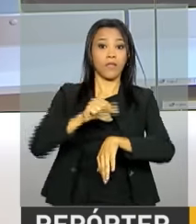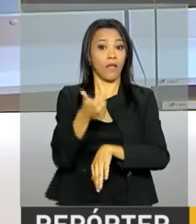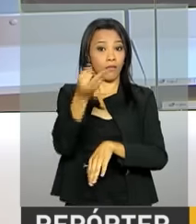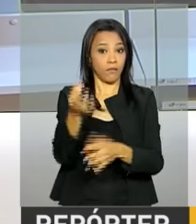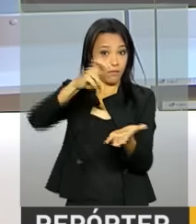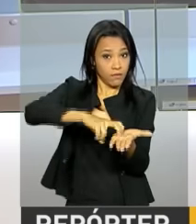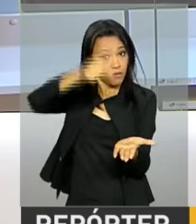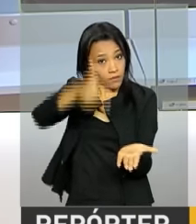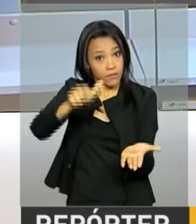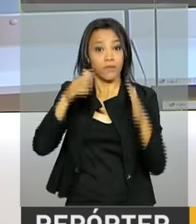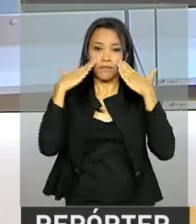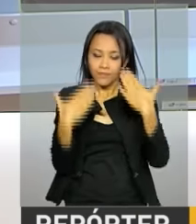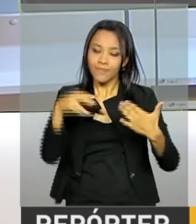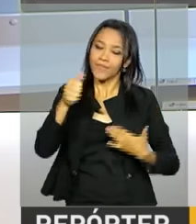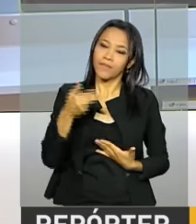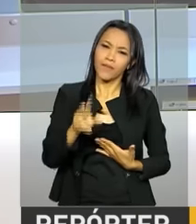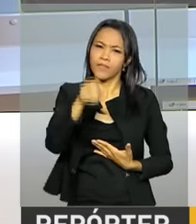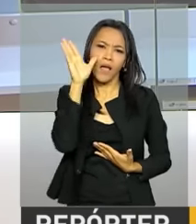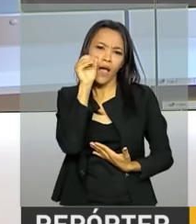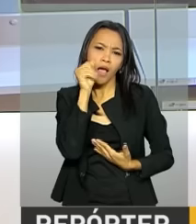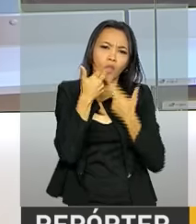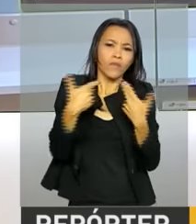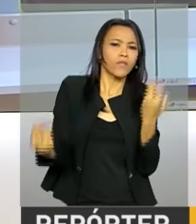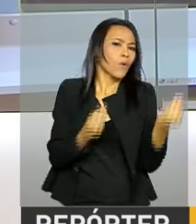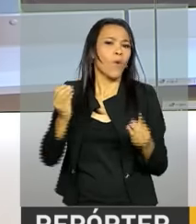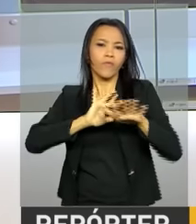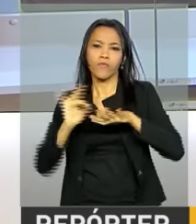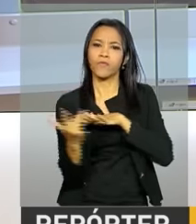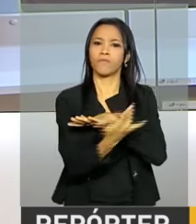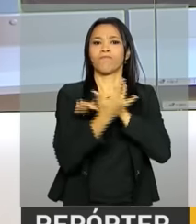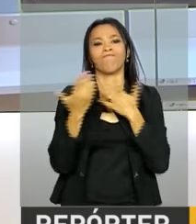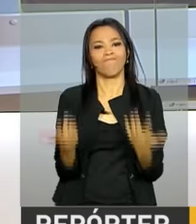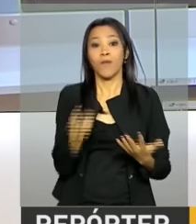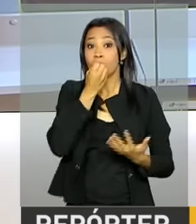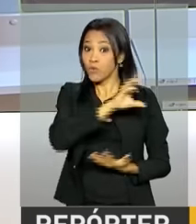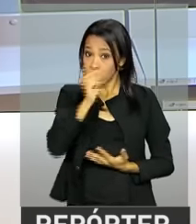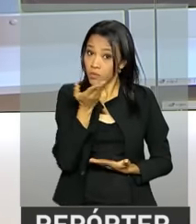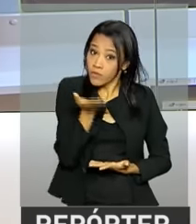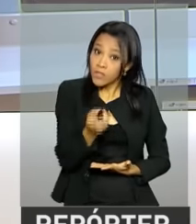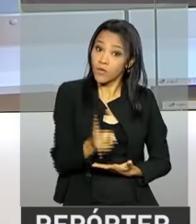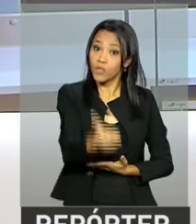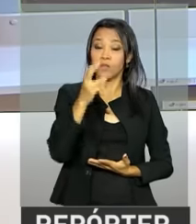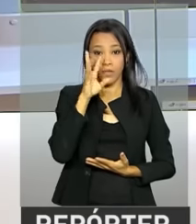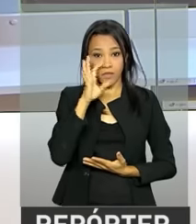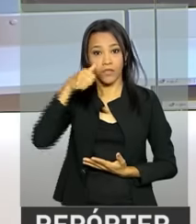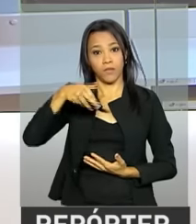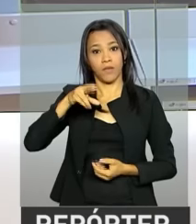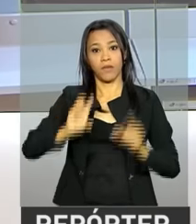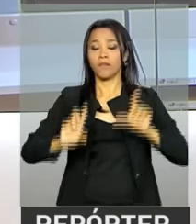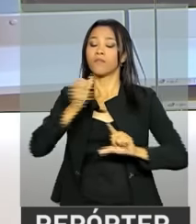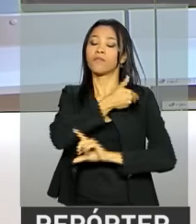próxima edição do repórter NBR acompanhe as novidades também em nossas redes sociais um bom dia para você e continue com a a gente aqui na